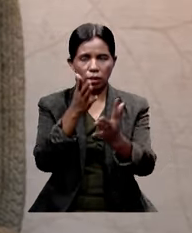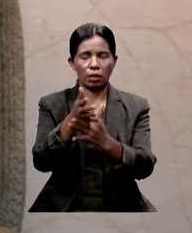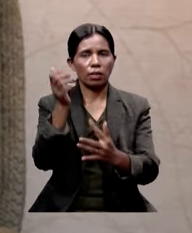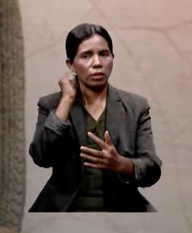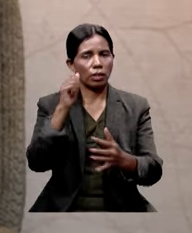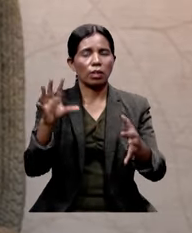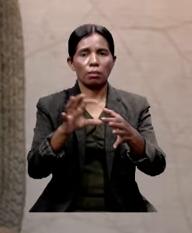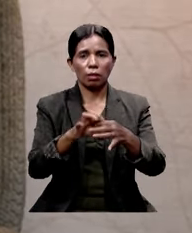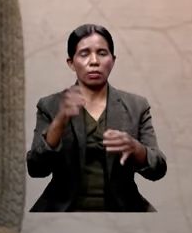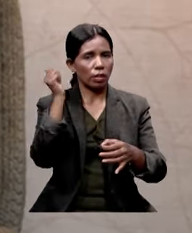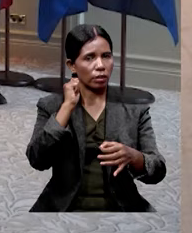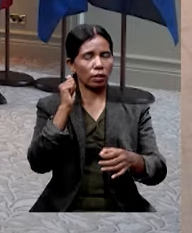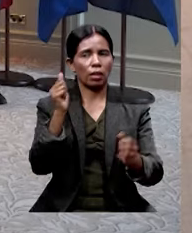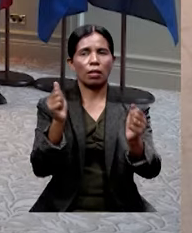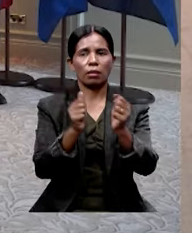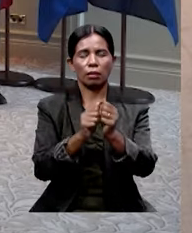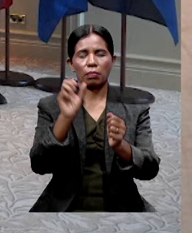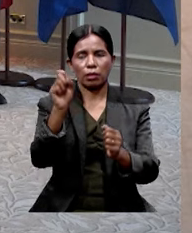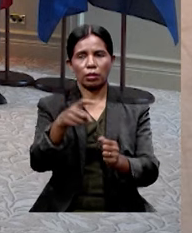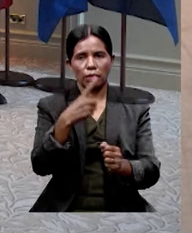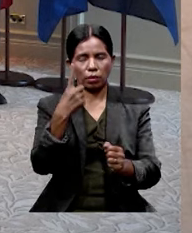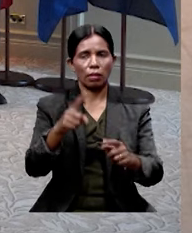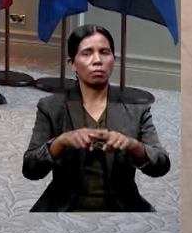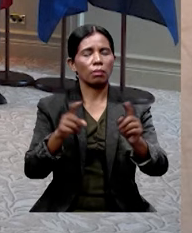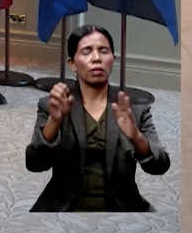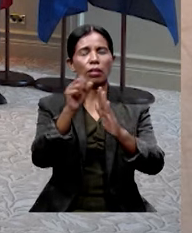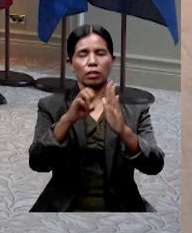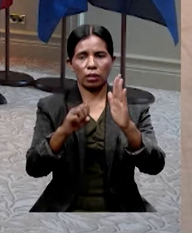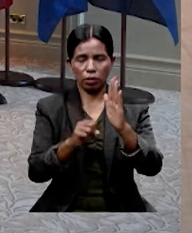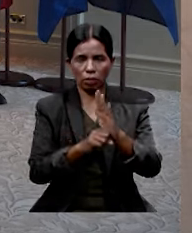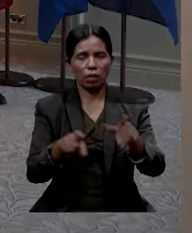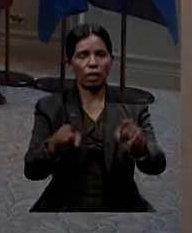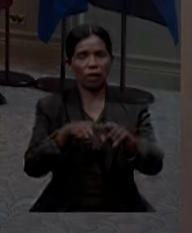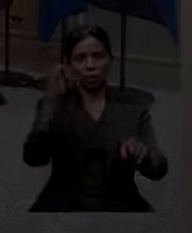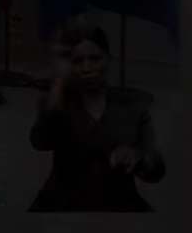sai membro ASEAN badala Sanulu Resin Ida, mas beho estatuto hanesan observador.